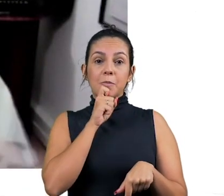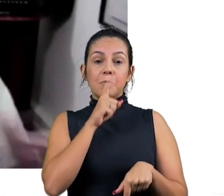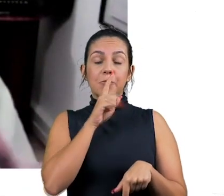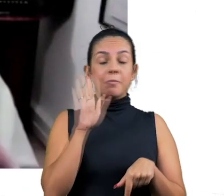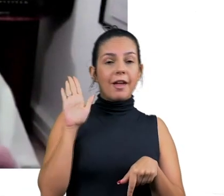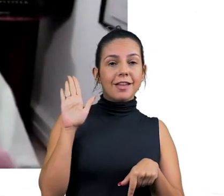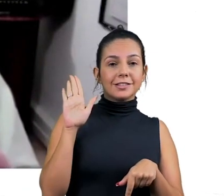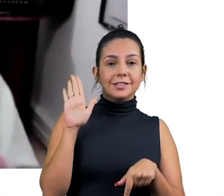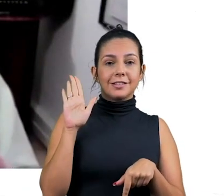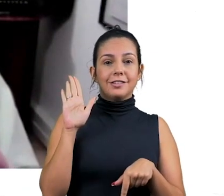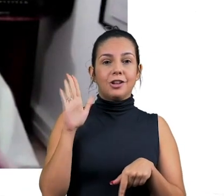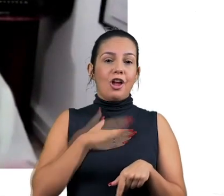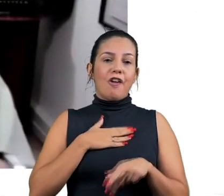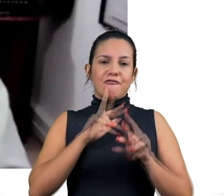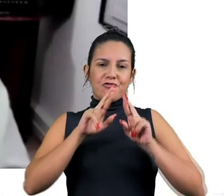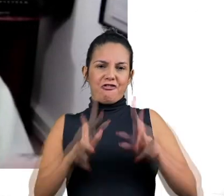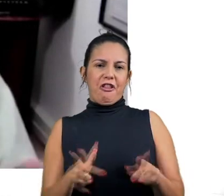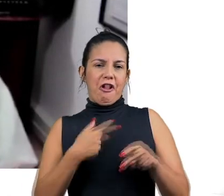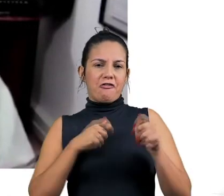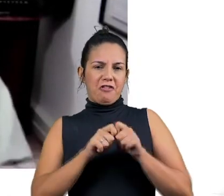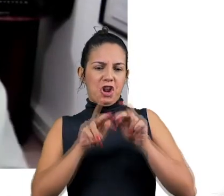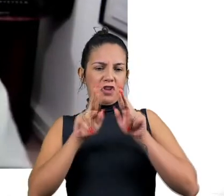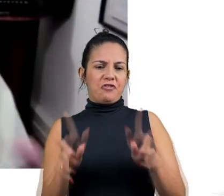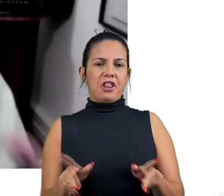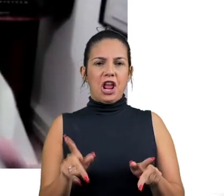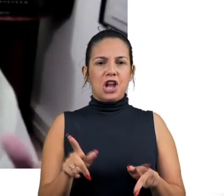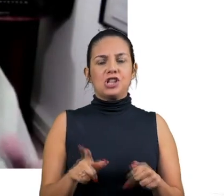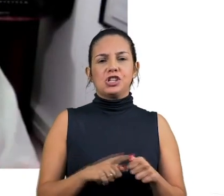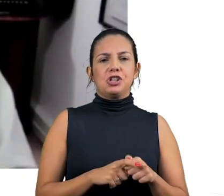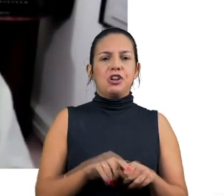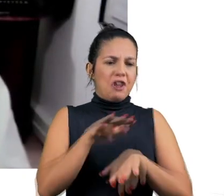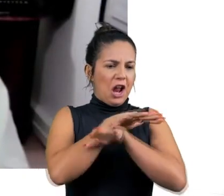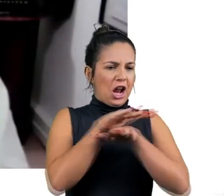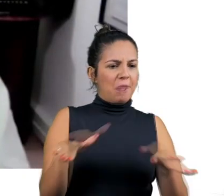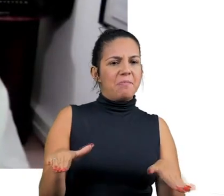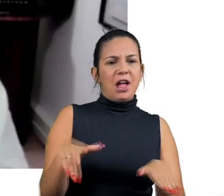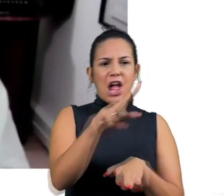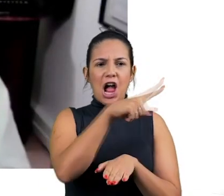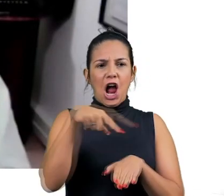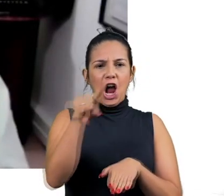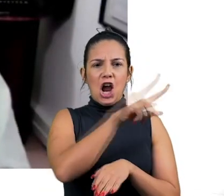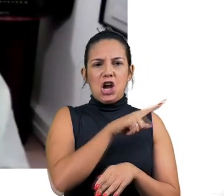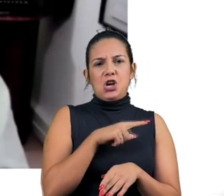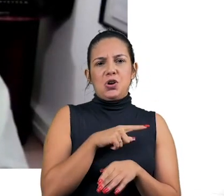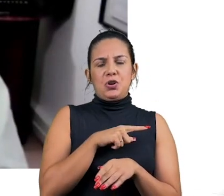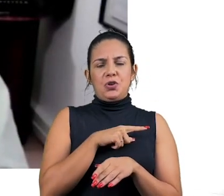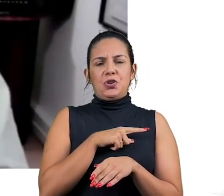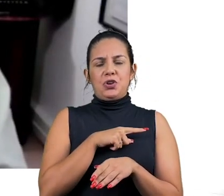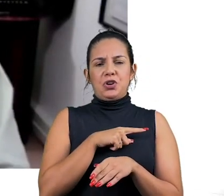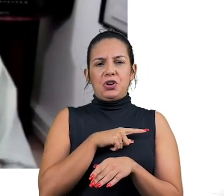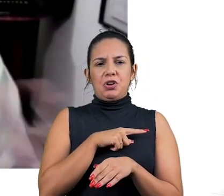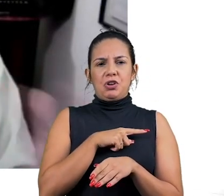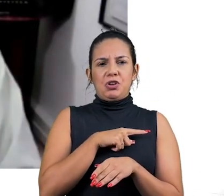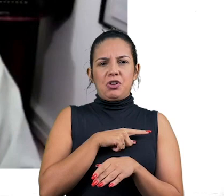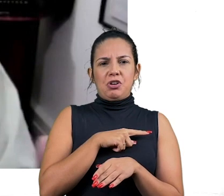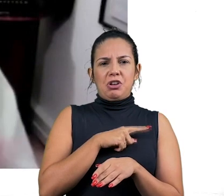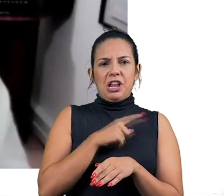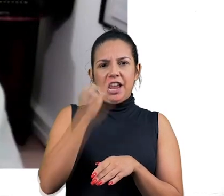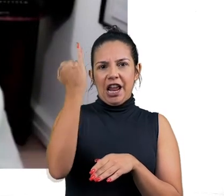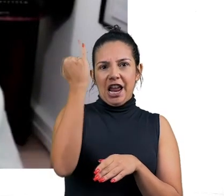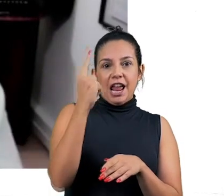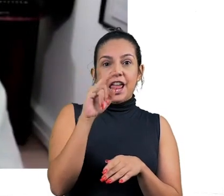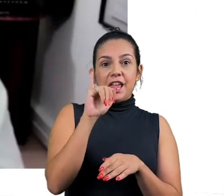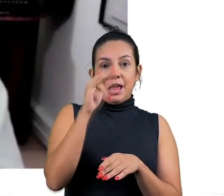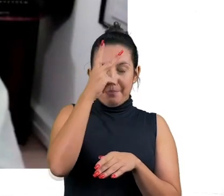promessa de que comigo vai ser tudo diferente. Nós vamos acabar com a globalização, vamos acabar com a ameaça dos imigrantes,